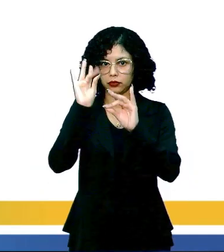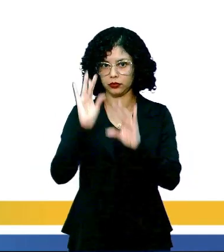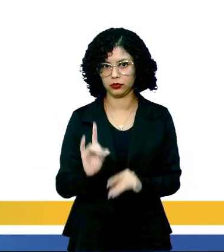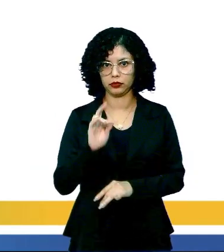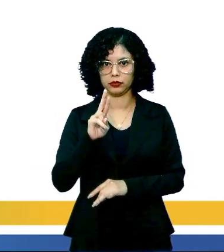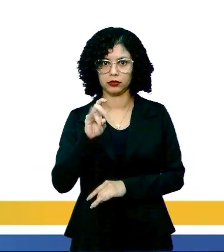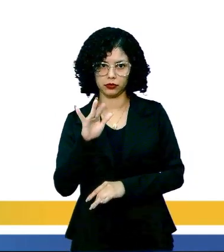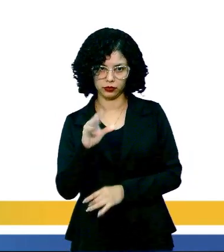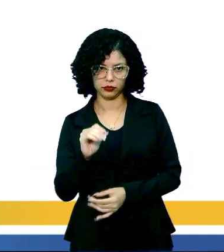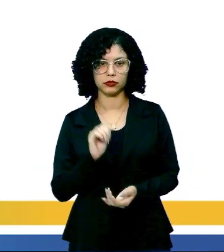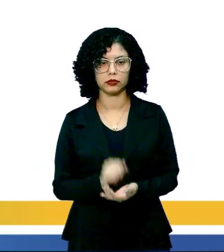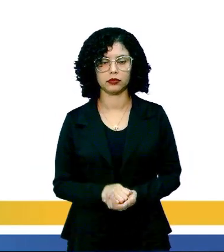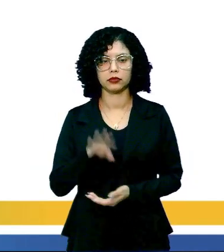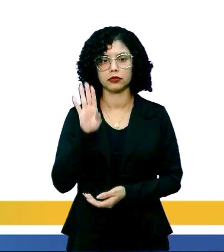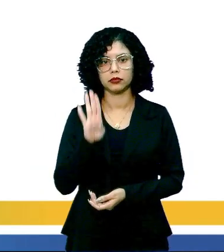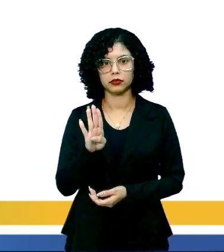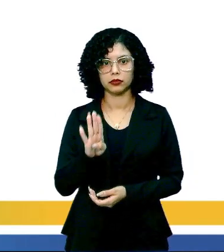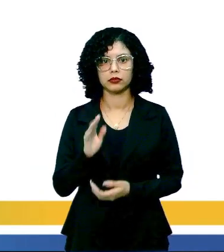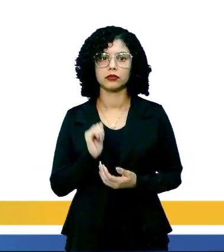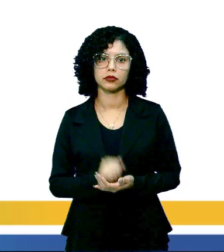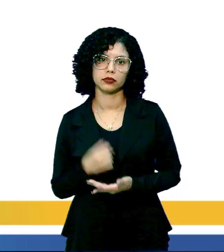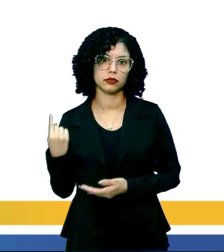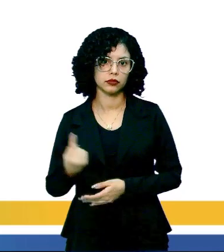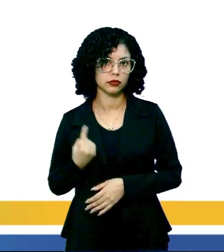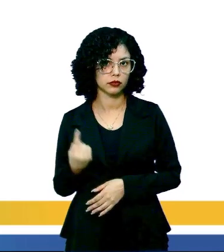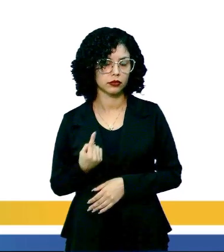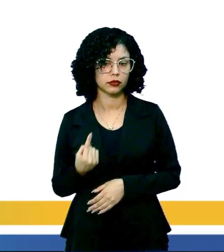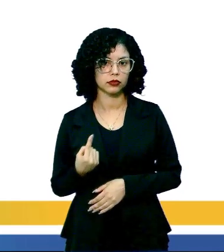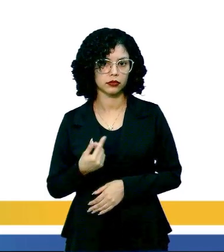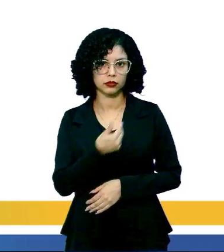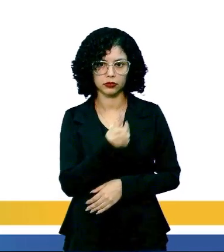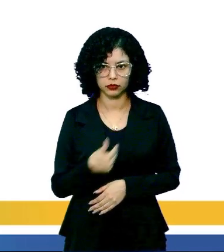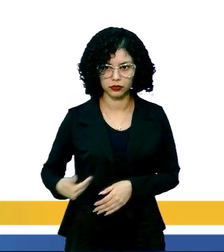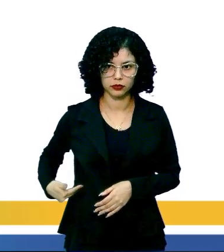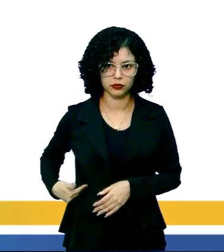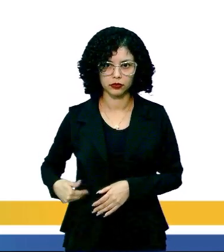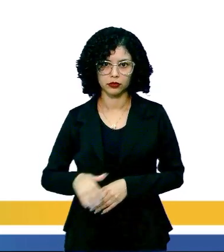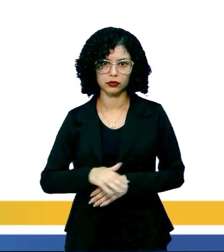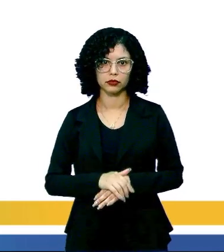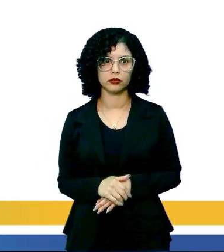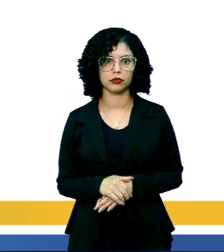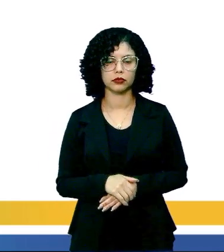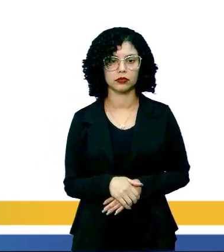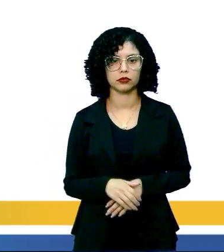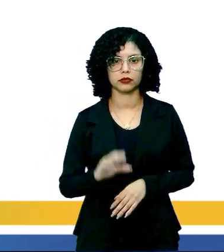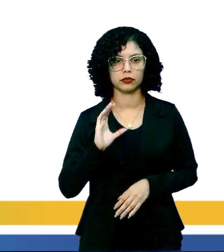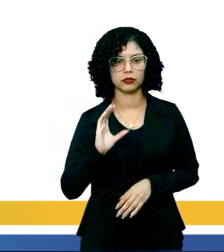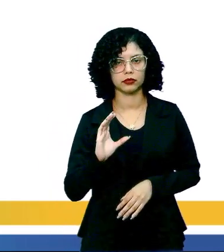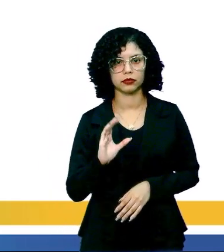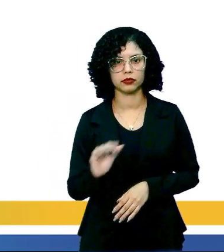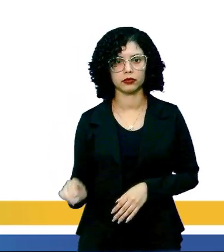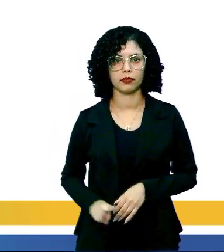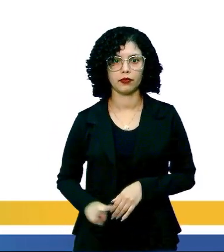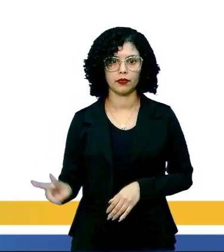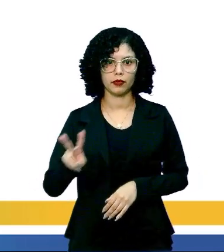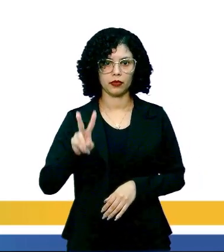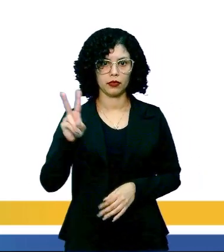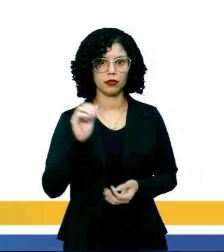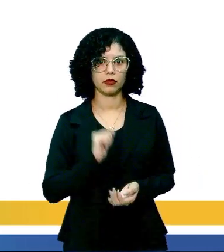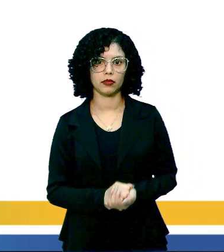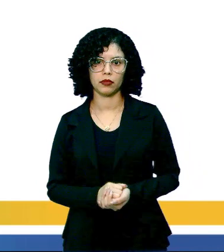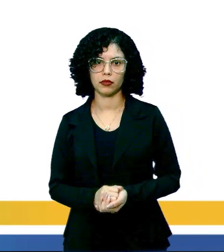de traços identitários. Letra B, a angústia com a solidão em público. Letra